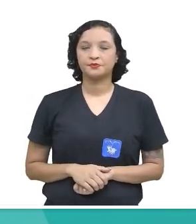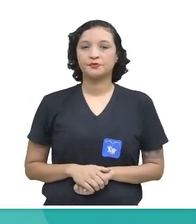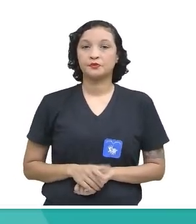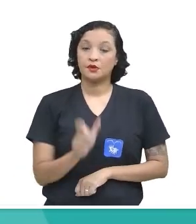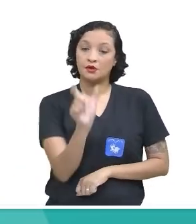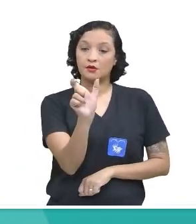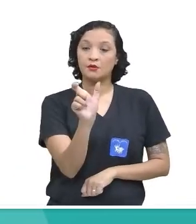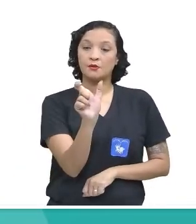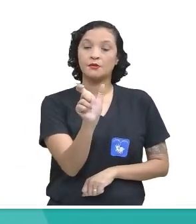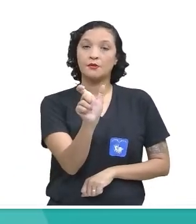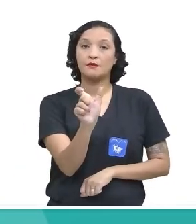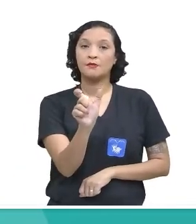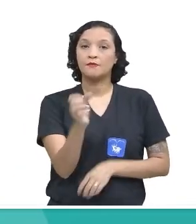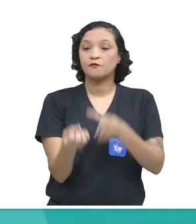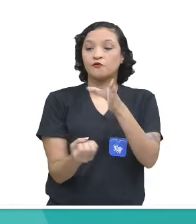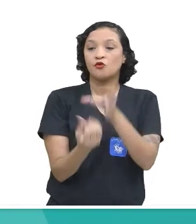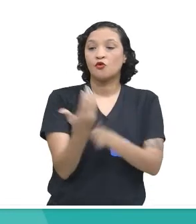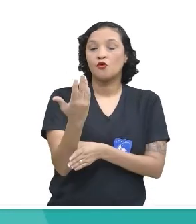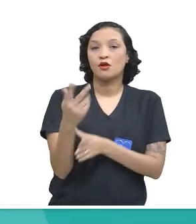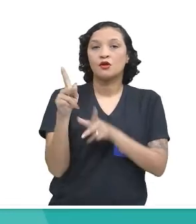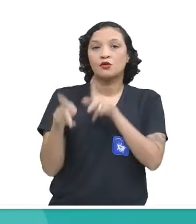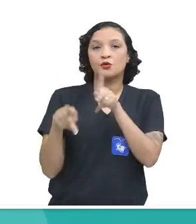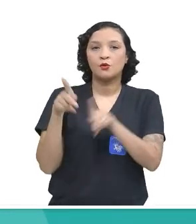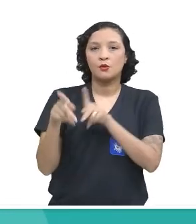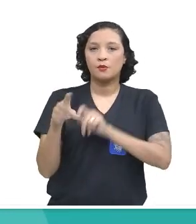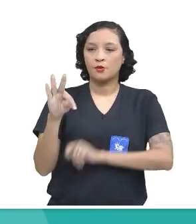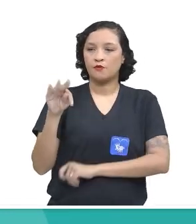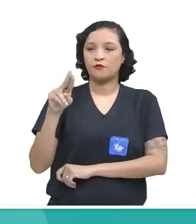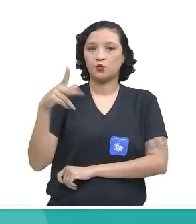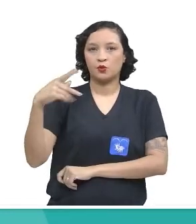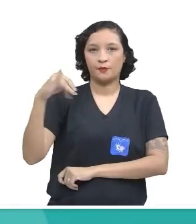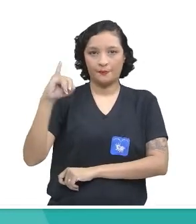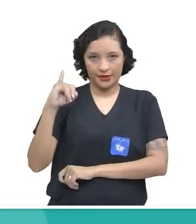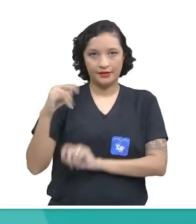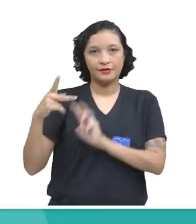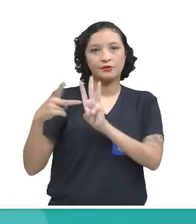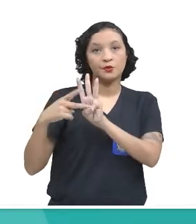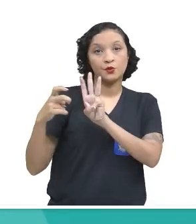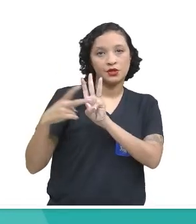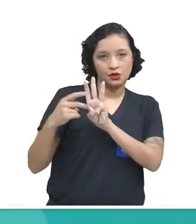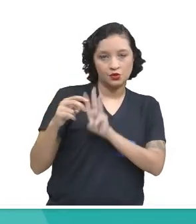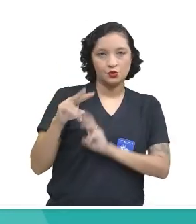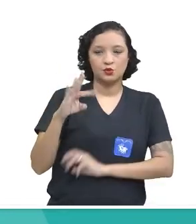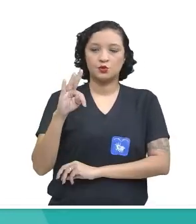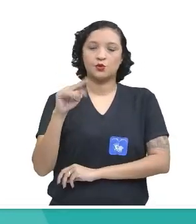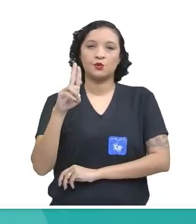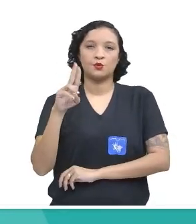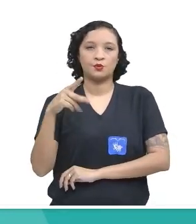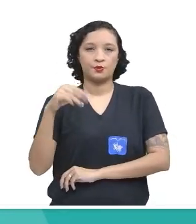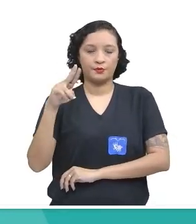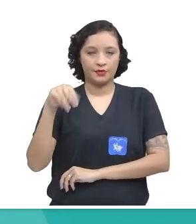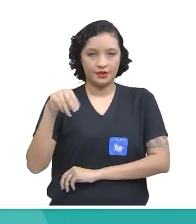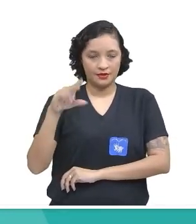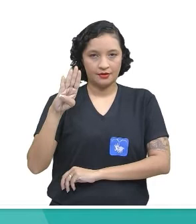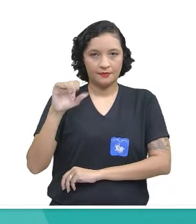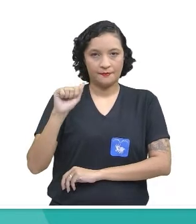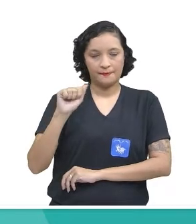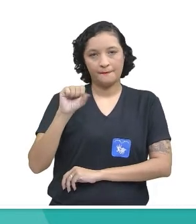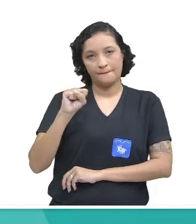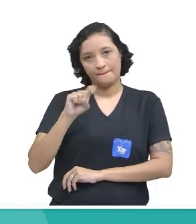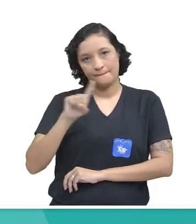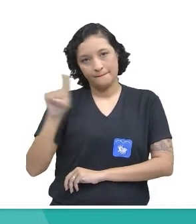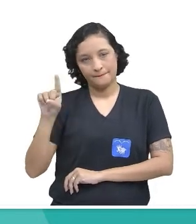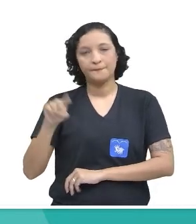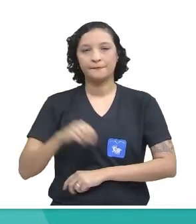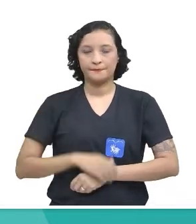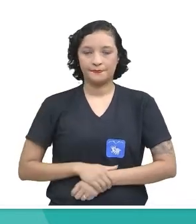palavra tupi, tanto é que ela foi criada pelos índios tupinambás. E ela se refere